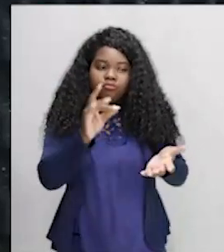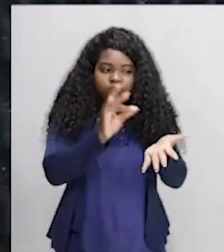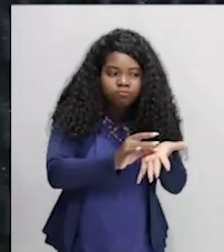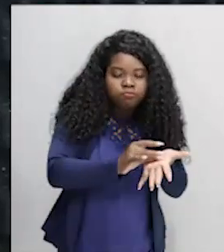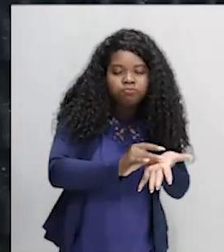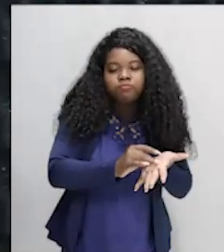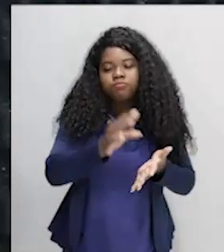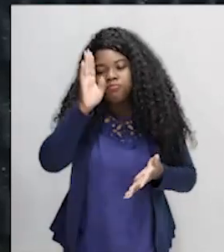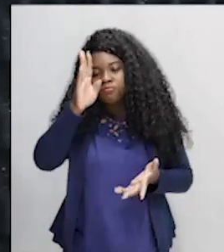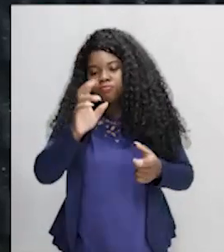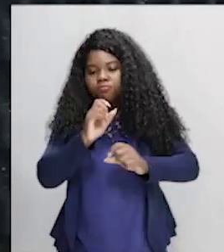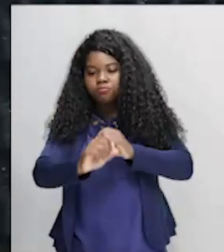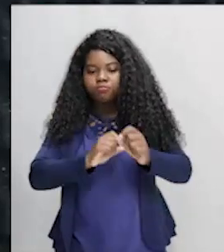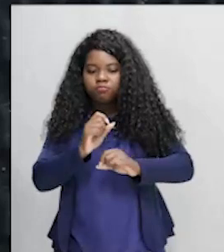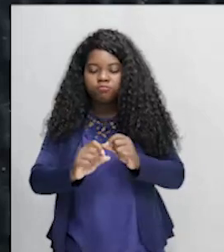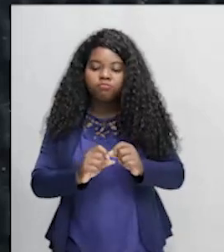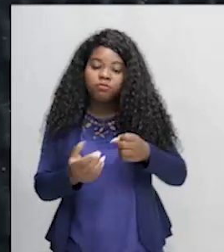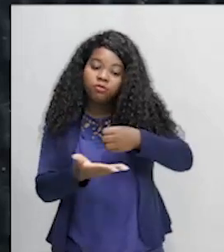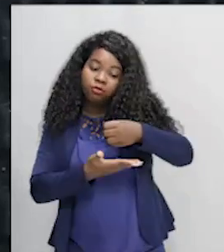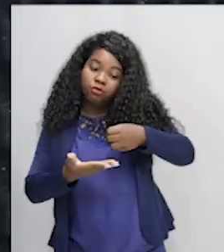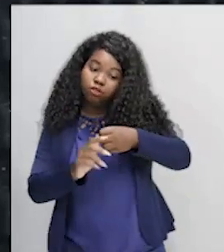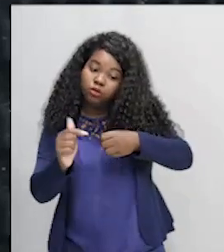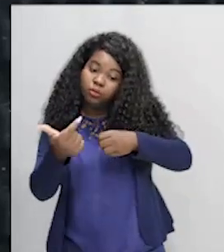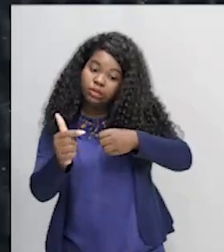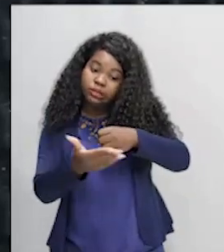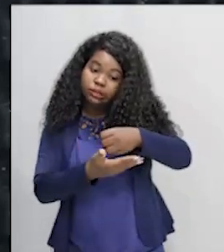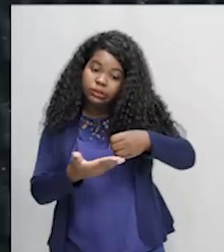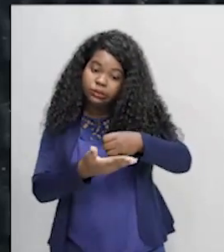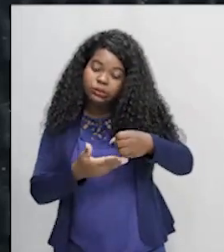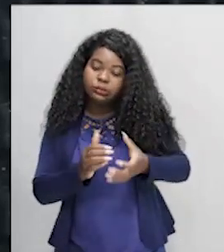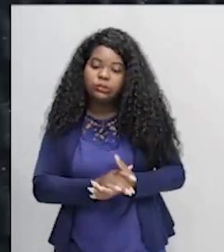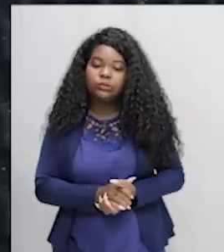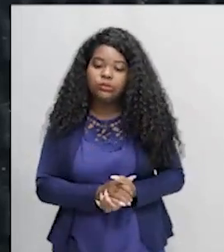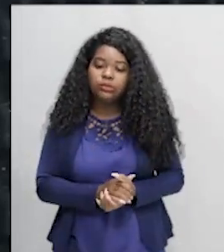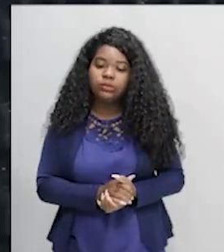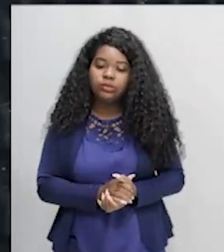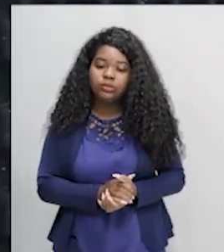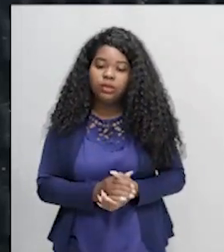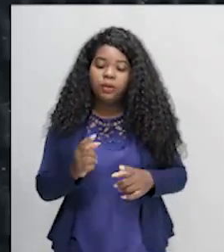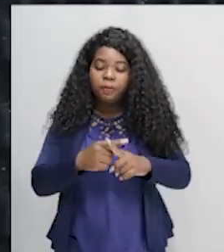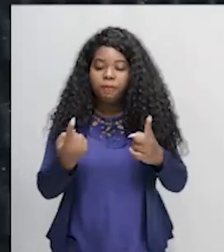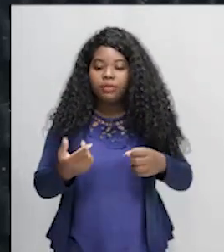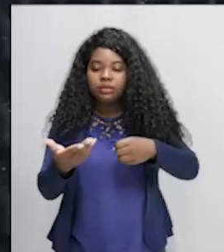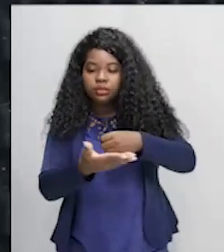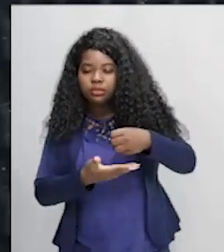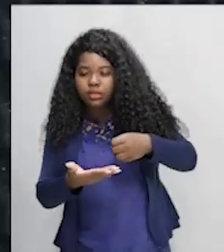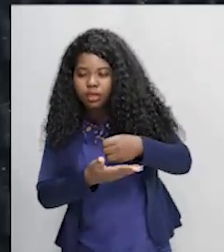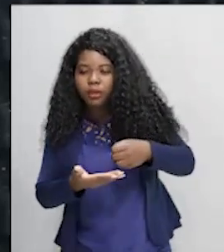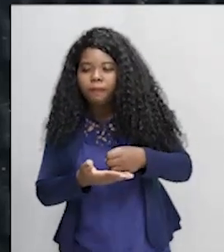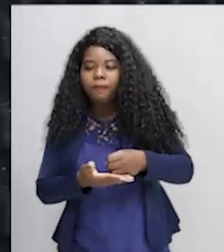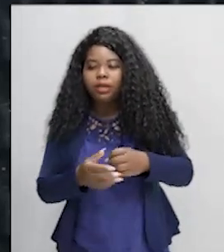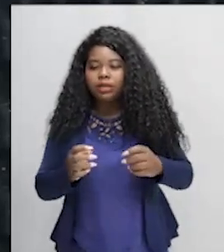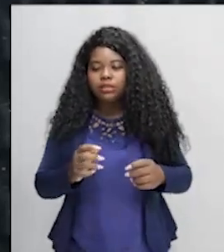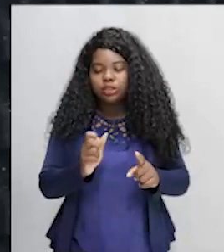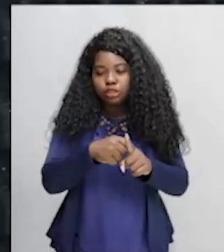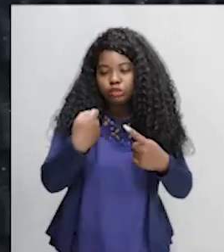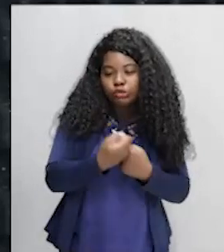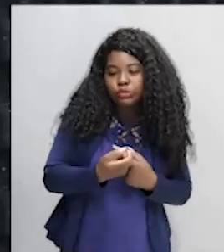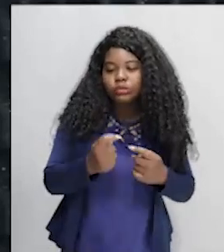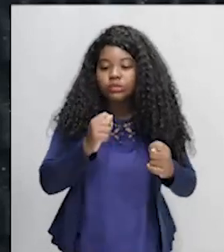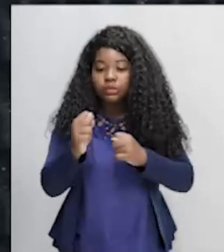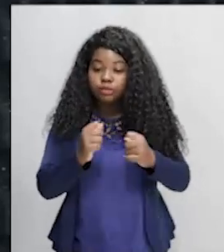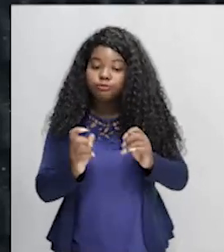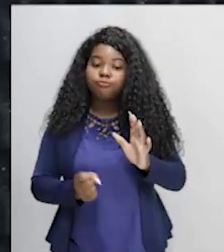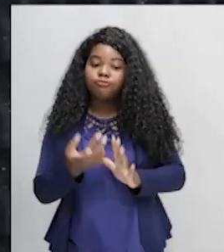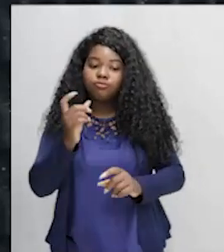E principalmente, ela não é baseada em situações idílicas, mas sim na situação social, política, econômica que o capitalismo cria. Isso